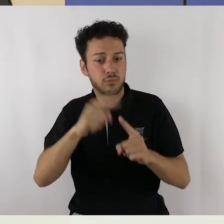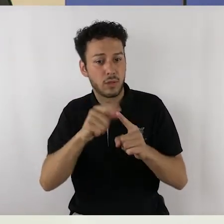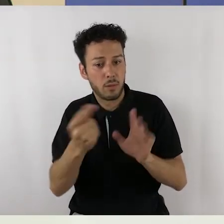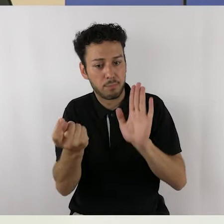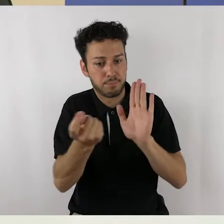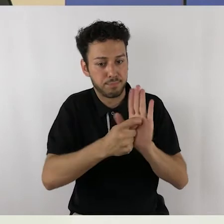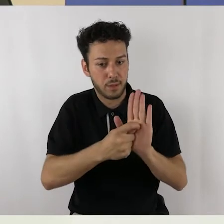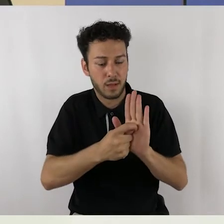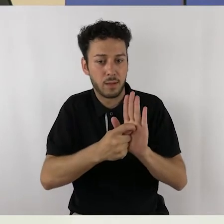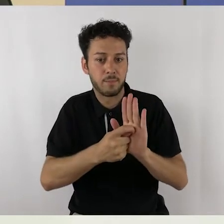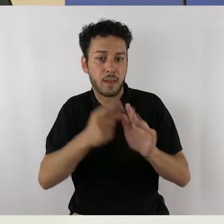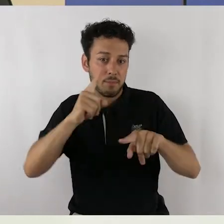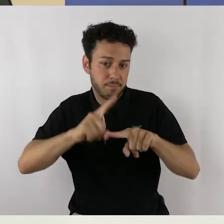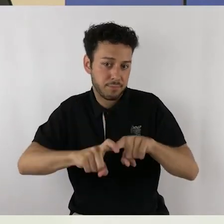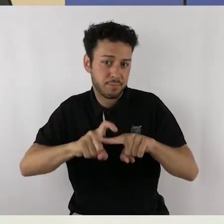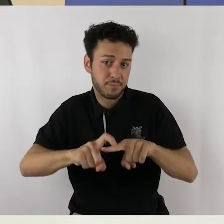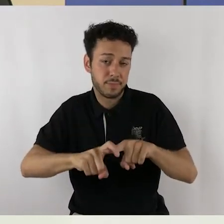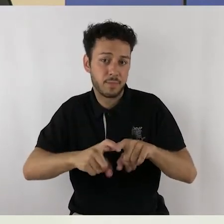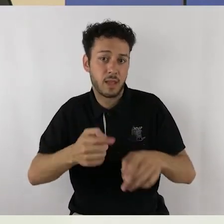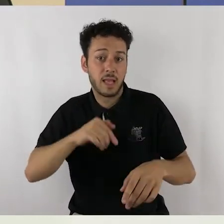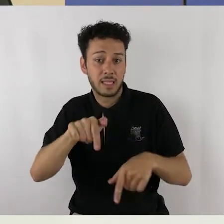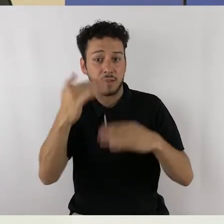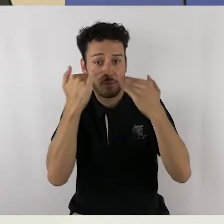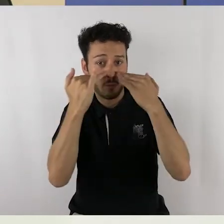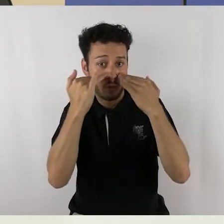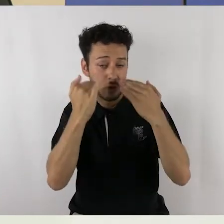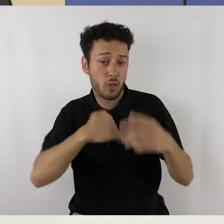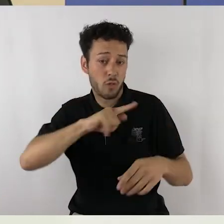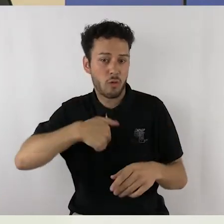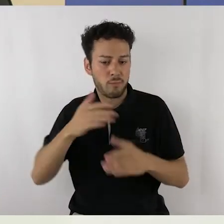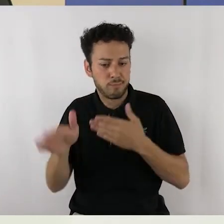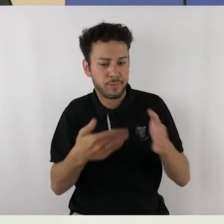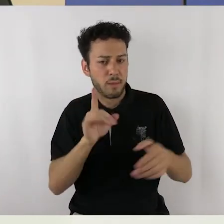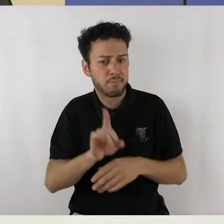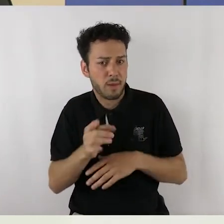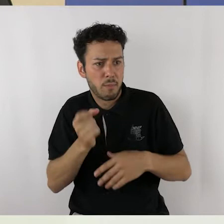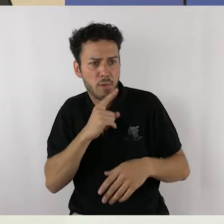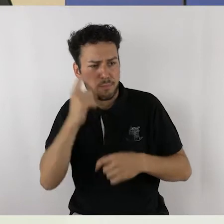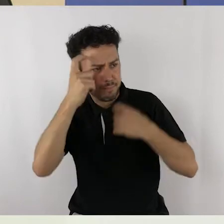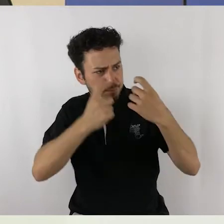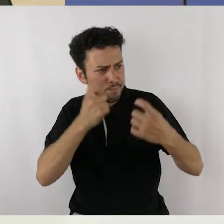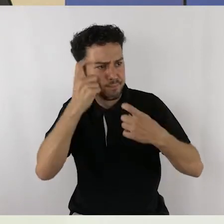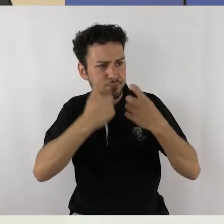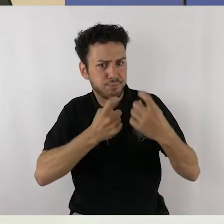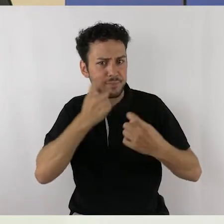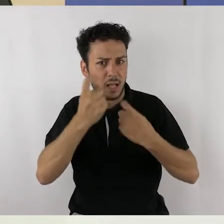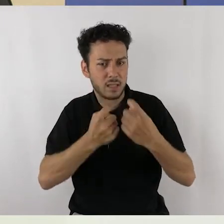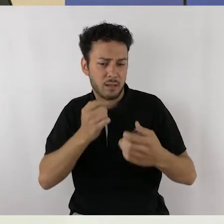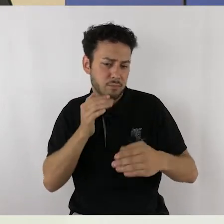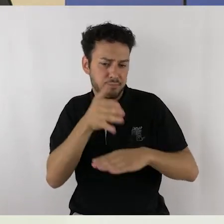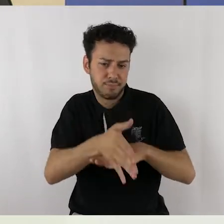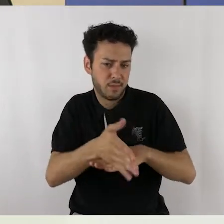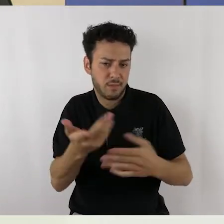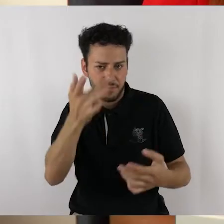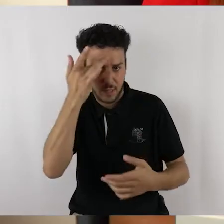registo da hipoteca toda essa informação nesta primeira fase podemos muito rapidamente e facilmente ter